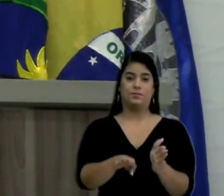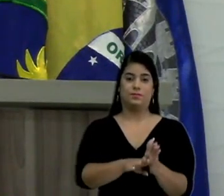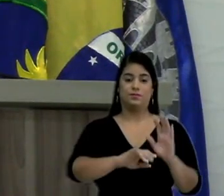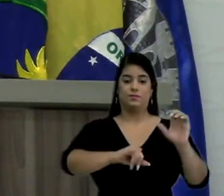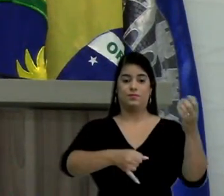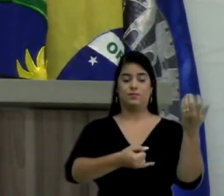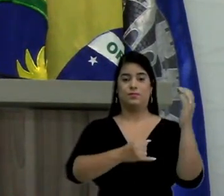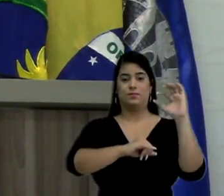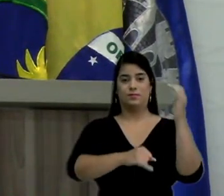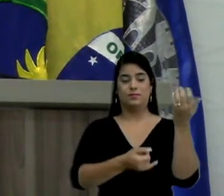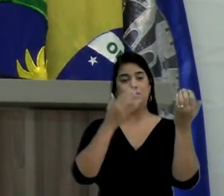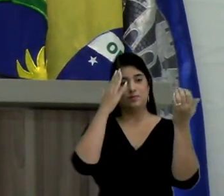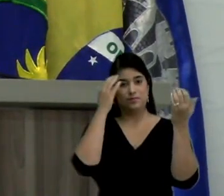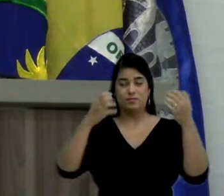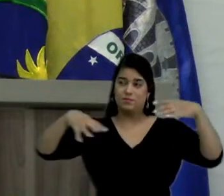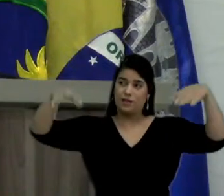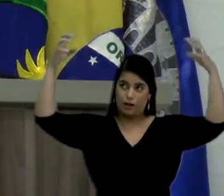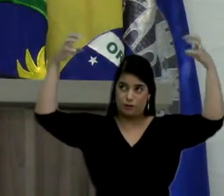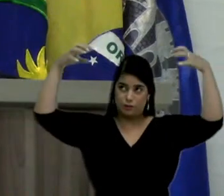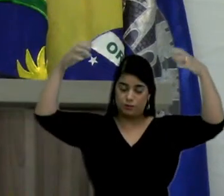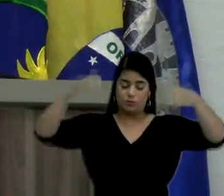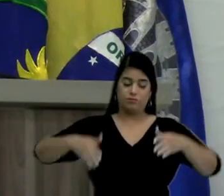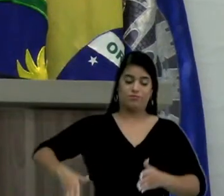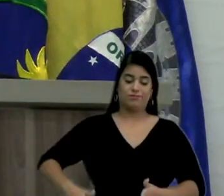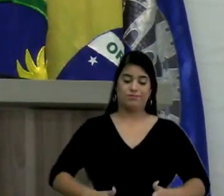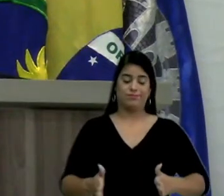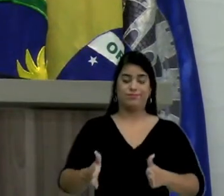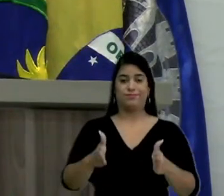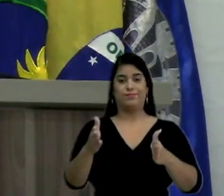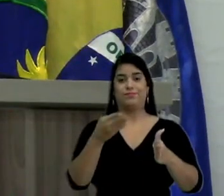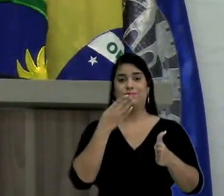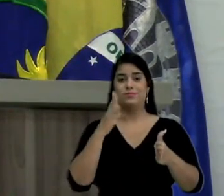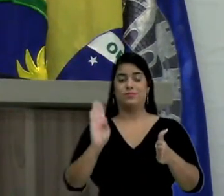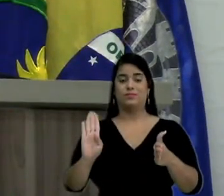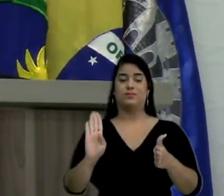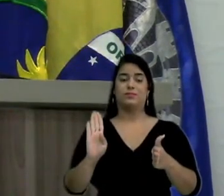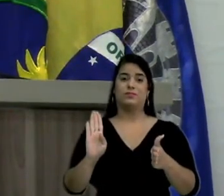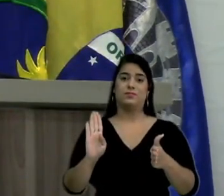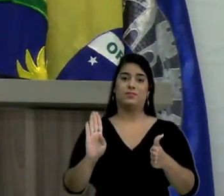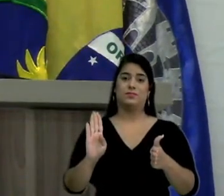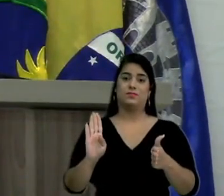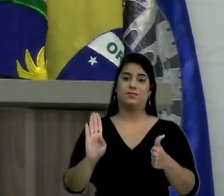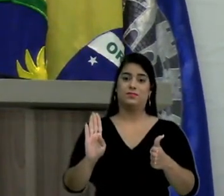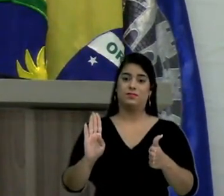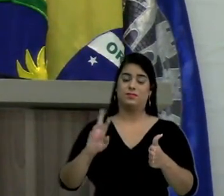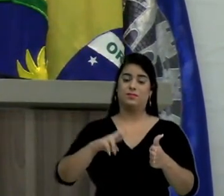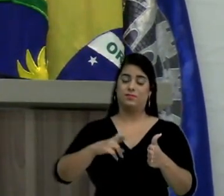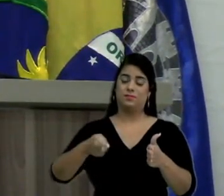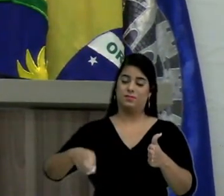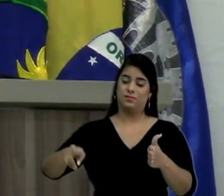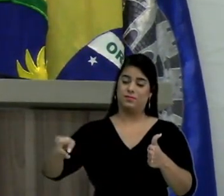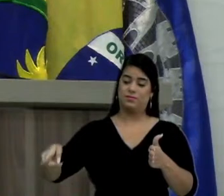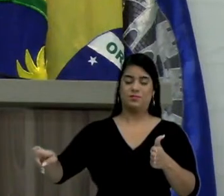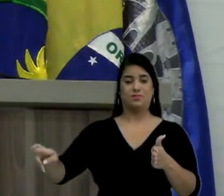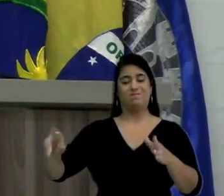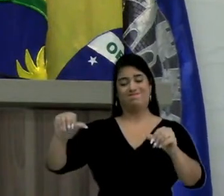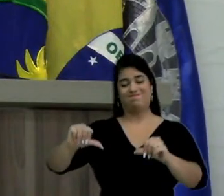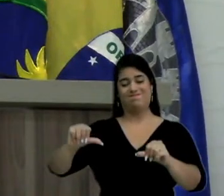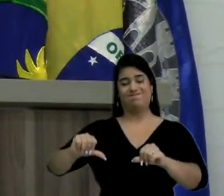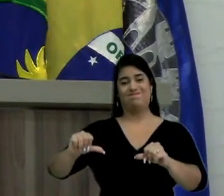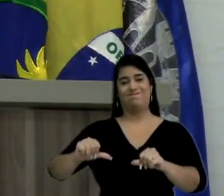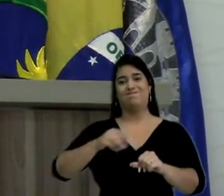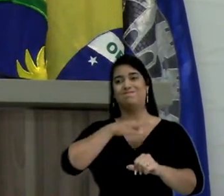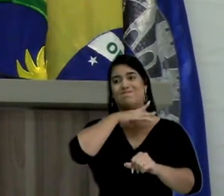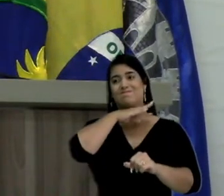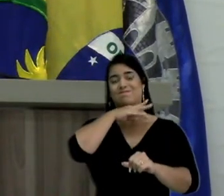vez que chove as estradas infelizmente principalmente parte de riacho danifica totalmente